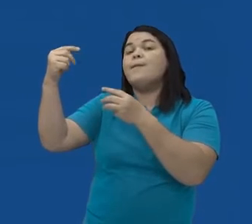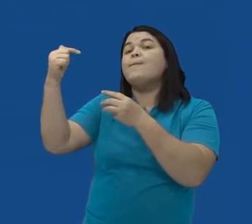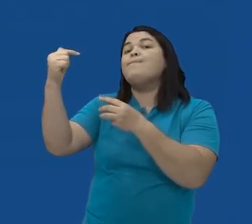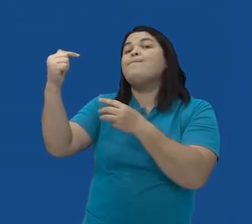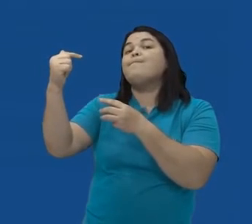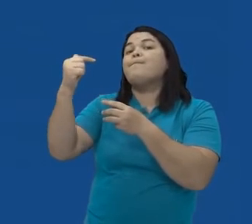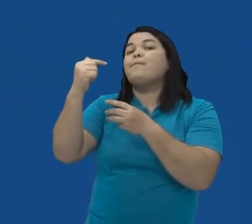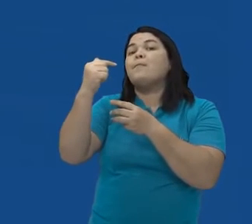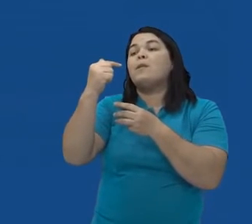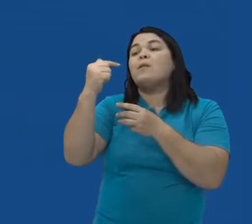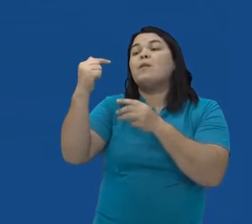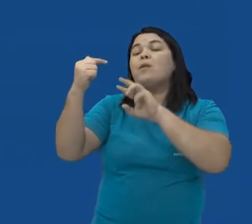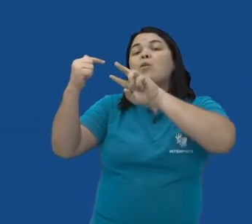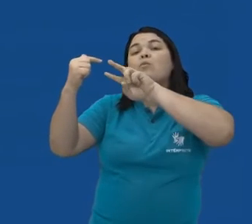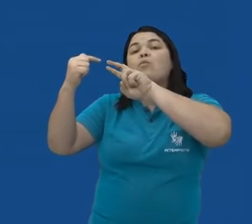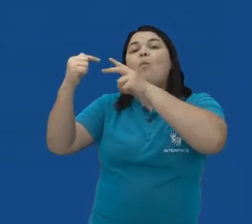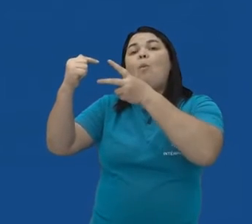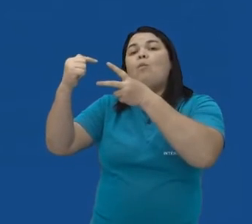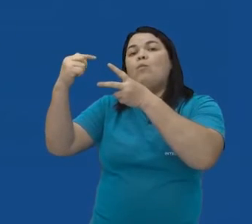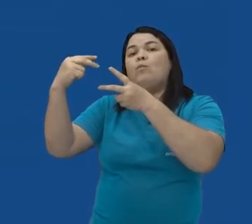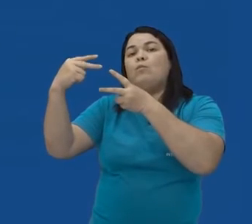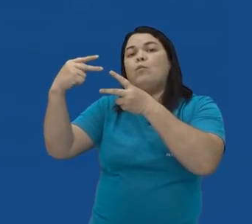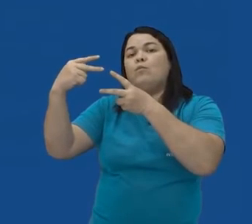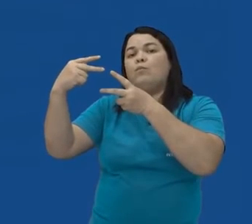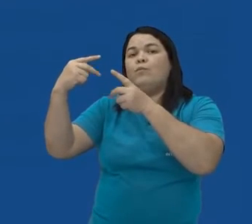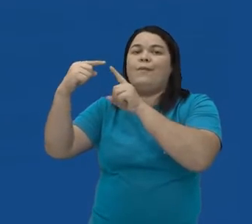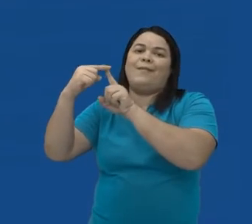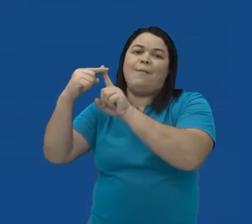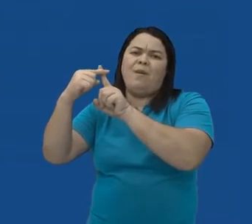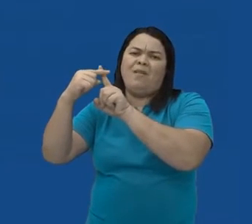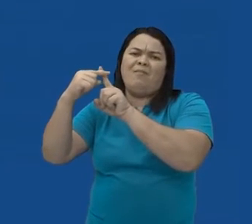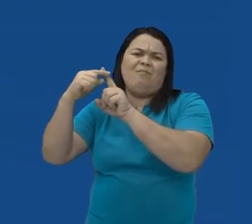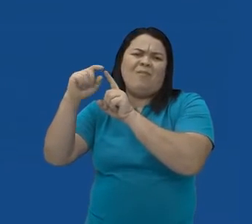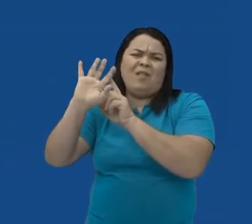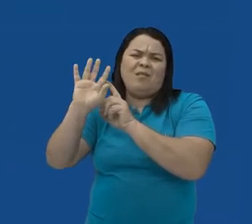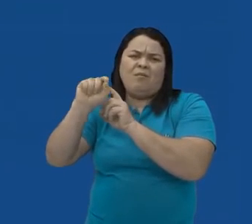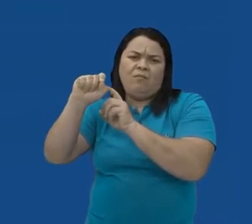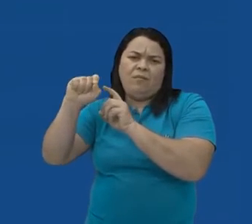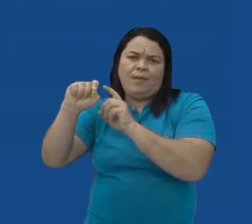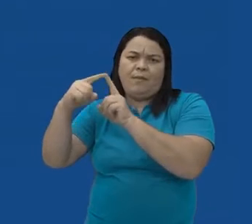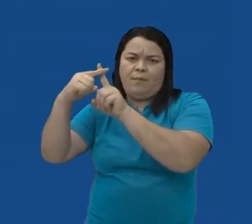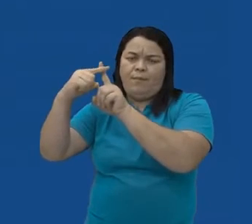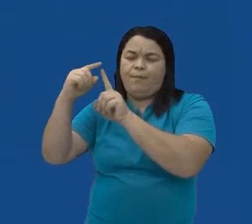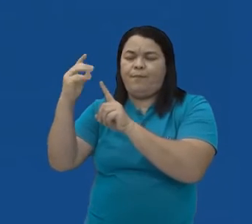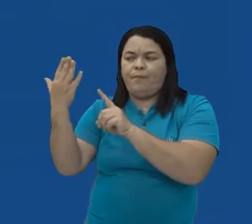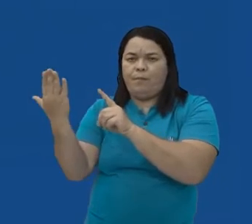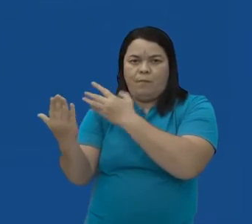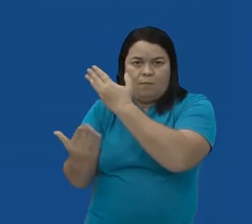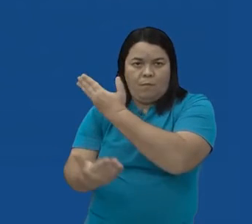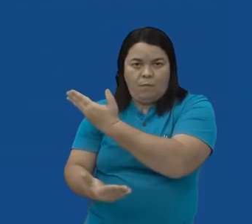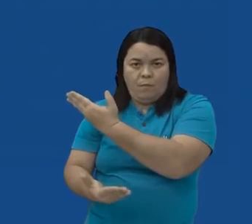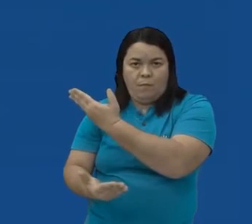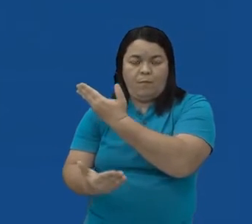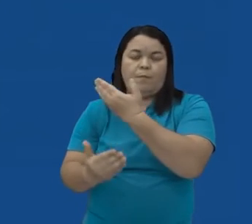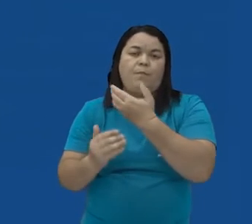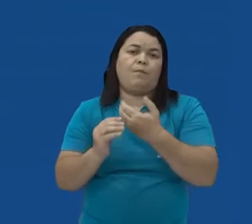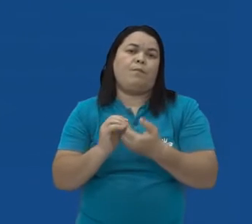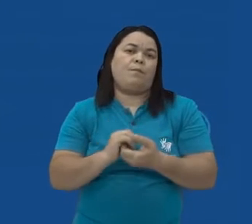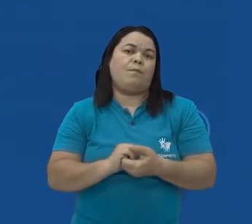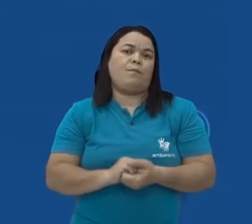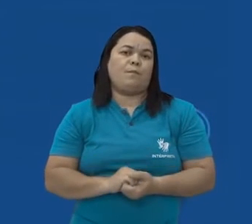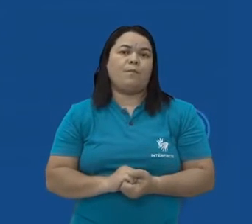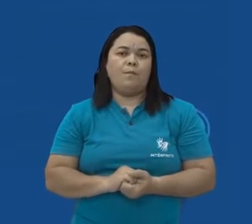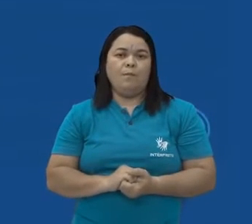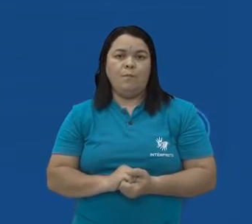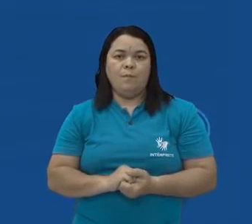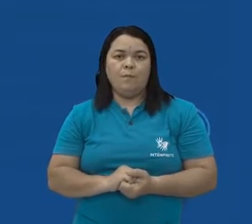se esqueçam também de trocar o sinal do expoente. Logo, então, o que era menos 3 passará a ser igual